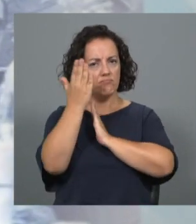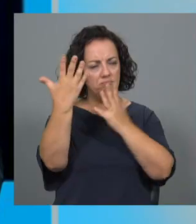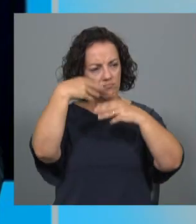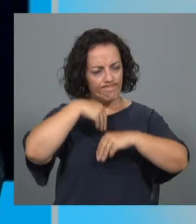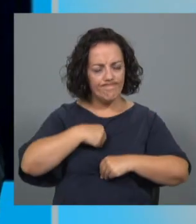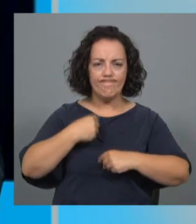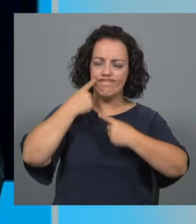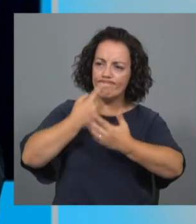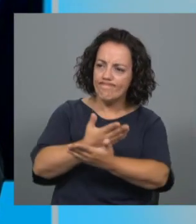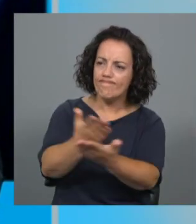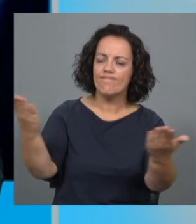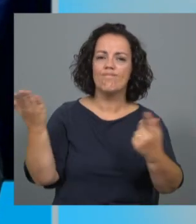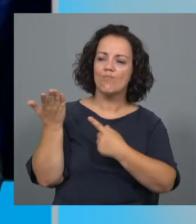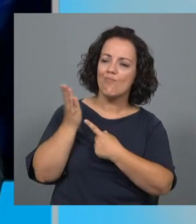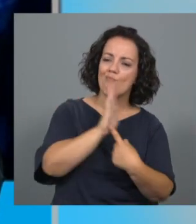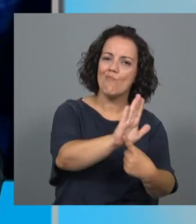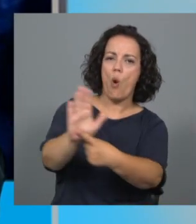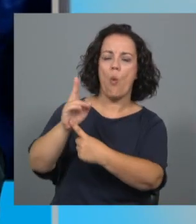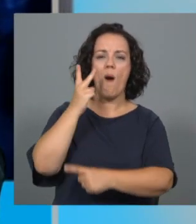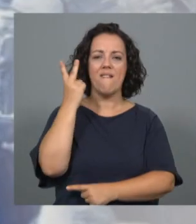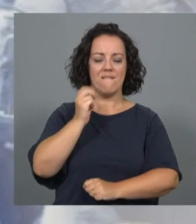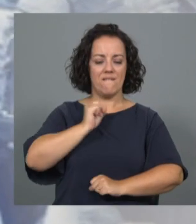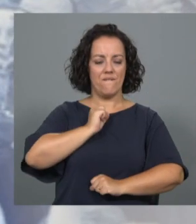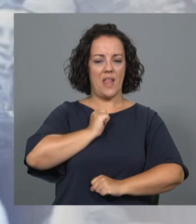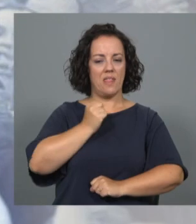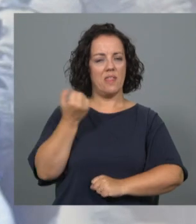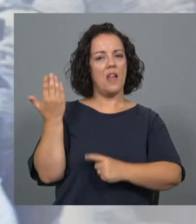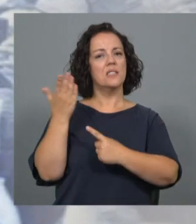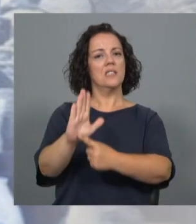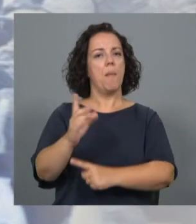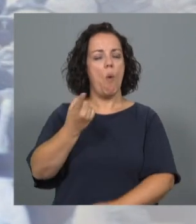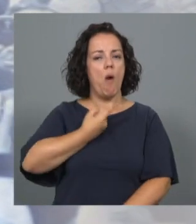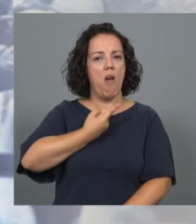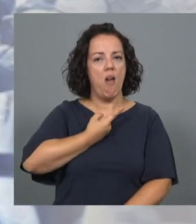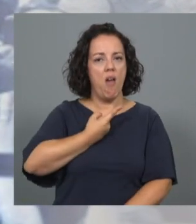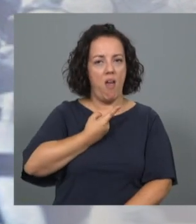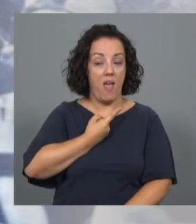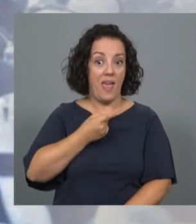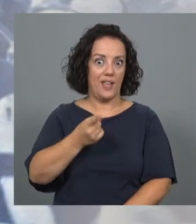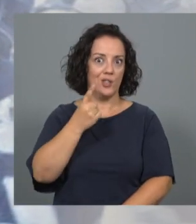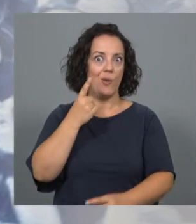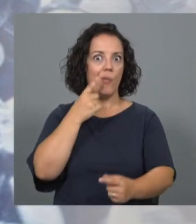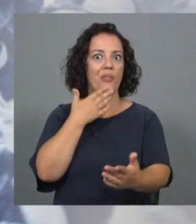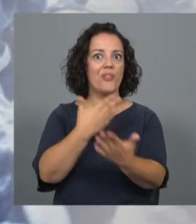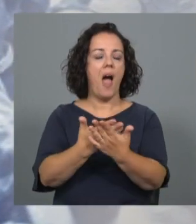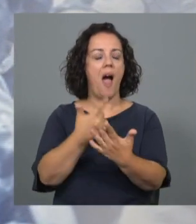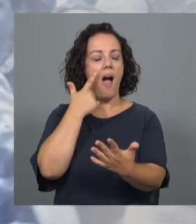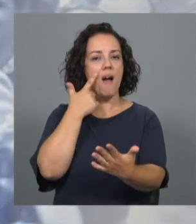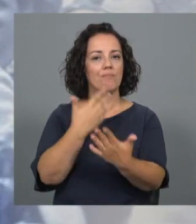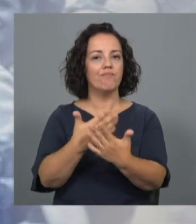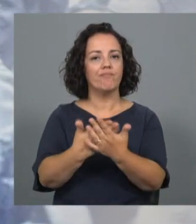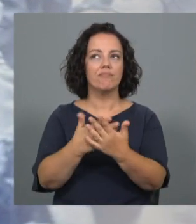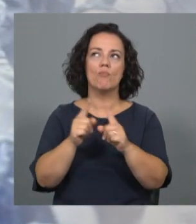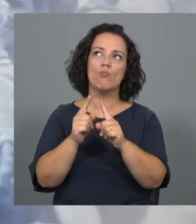vida, não é? As ideias claras que temos sobre as coisas, e acaba por ser esse o testemunho eficaz que leva o Evangelho aos outros também,